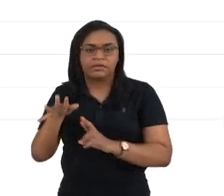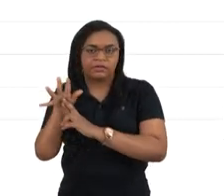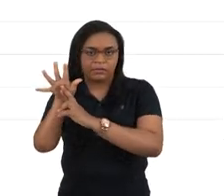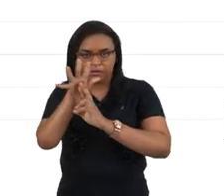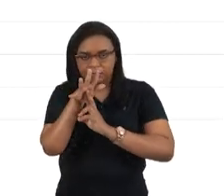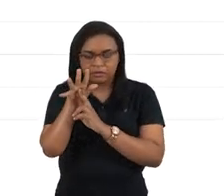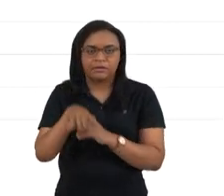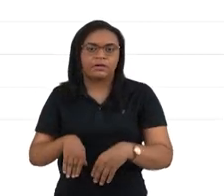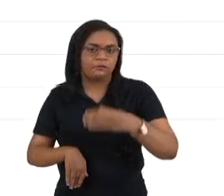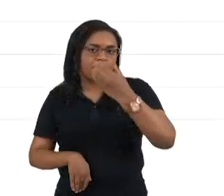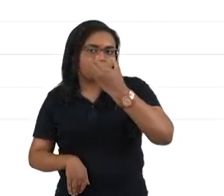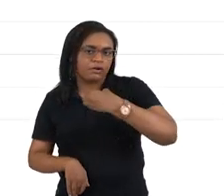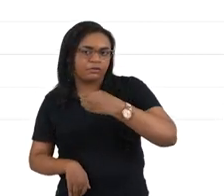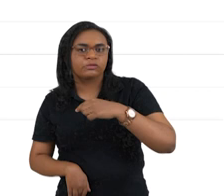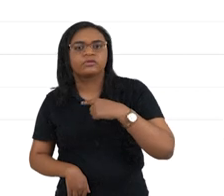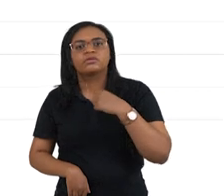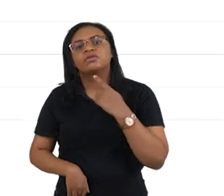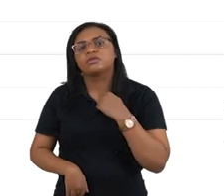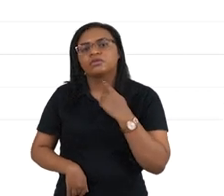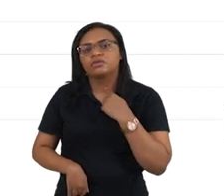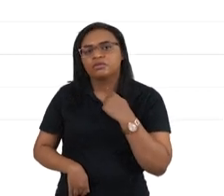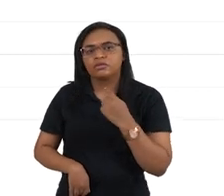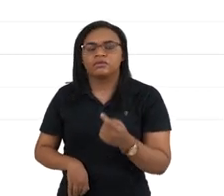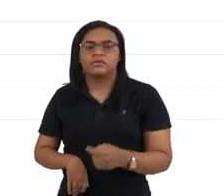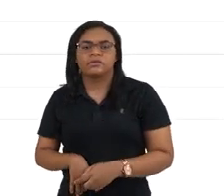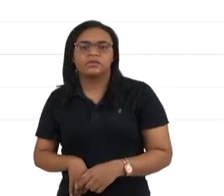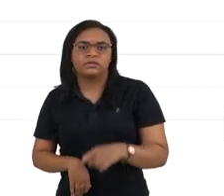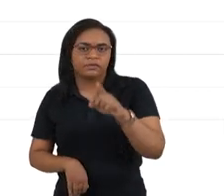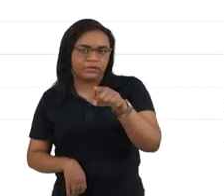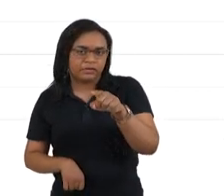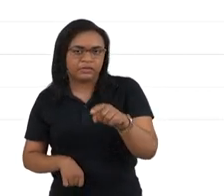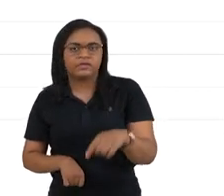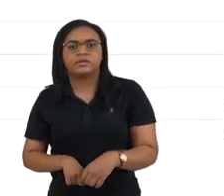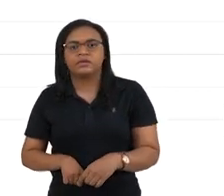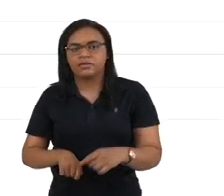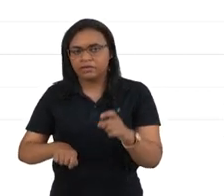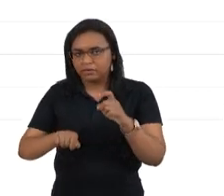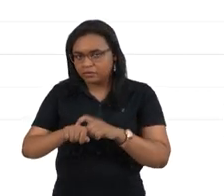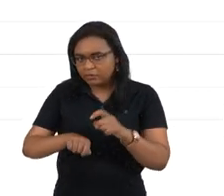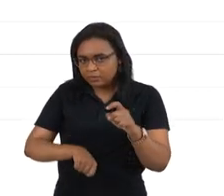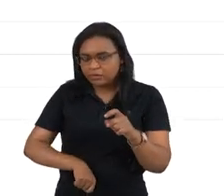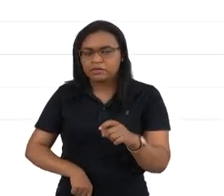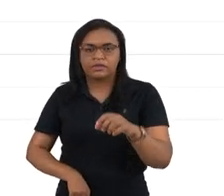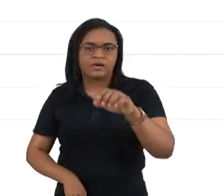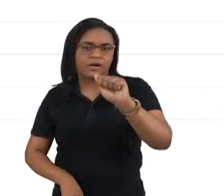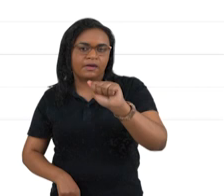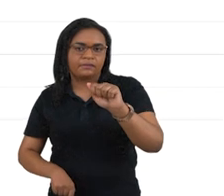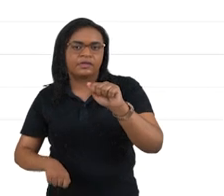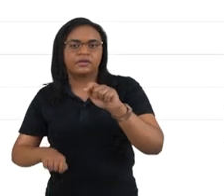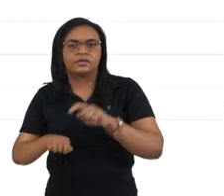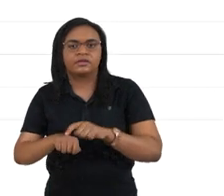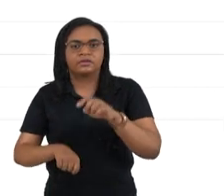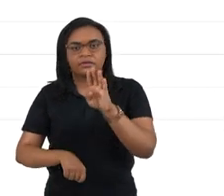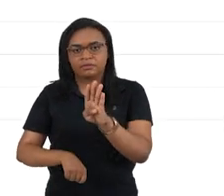seja, se você multiplica aqui, ó, A vezes D, você tem AD. E B vezes